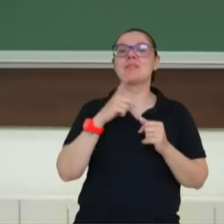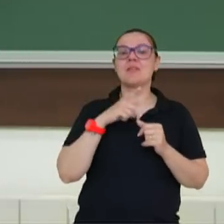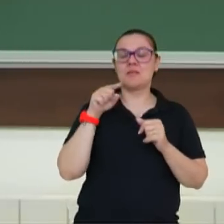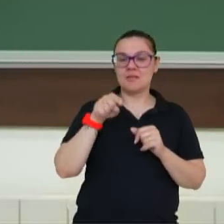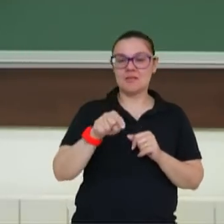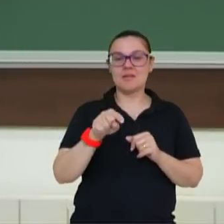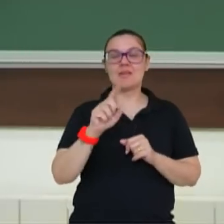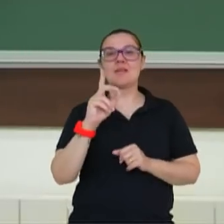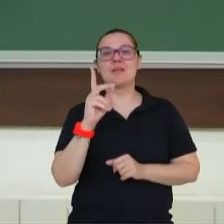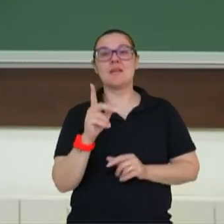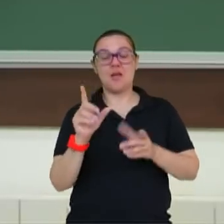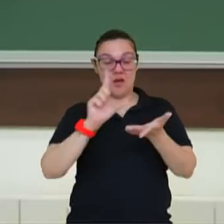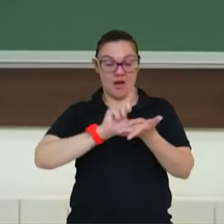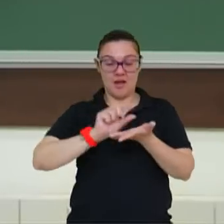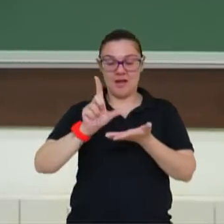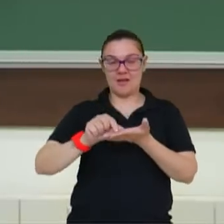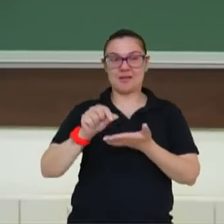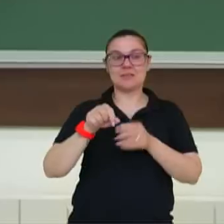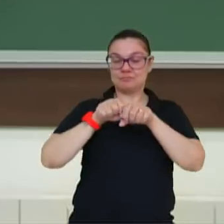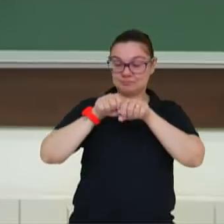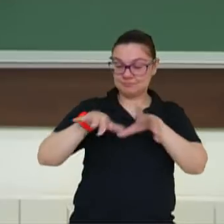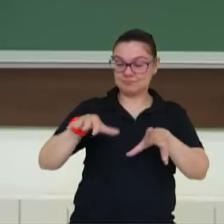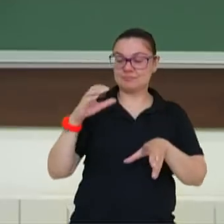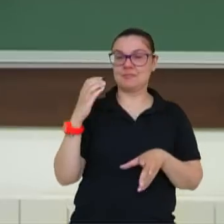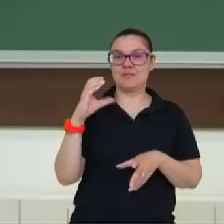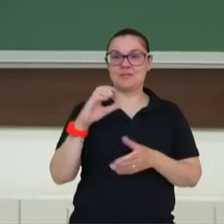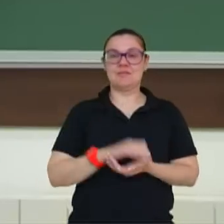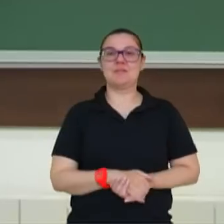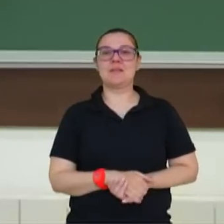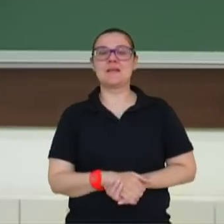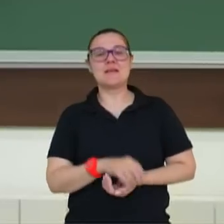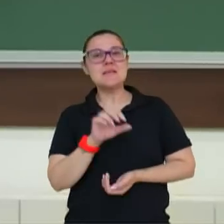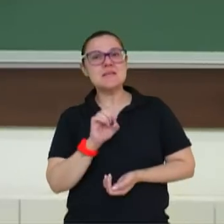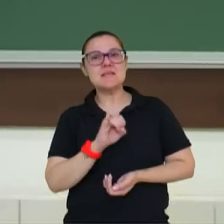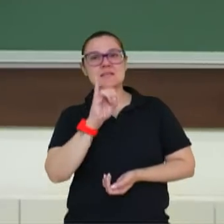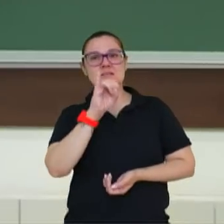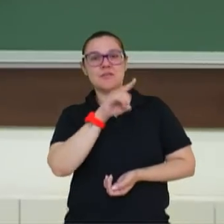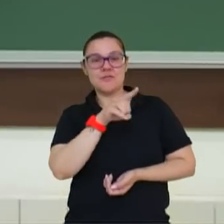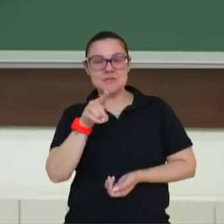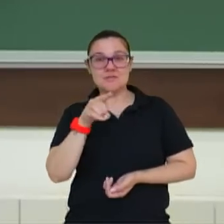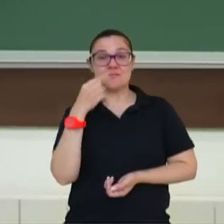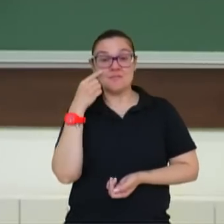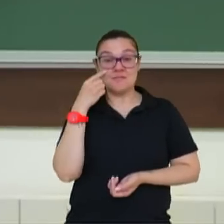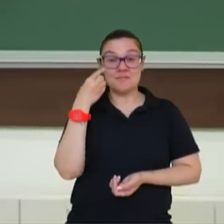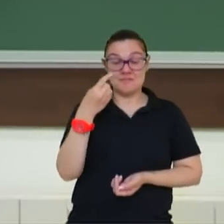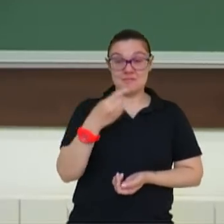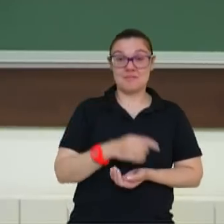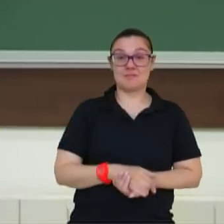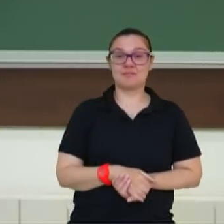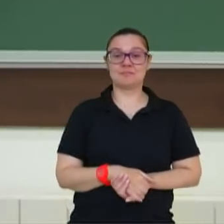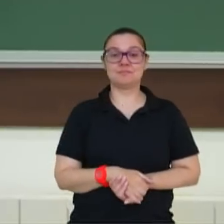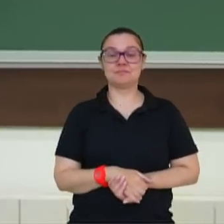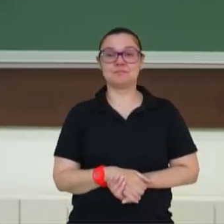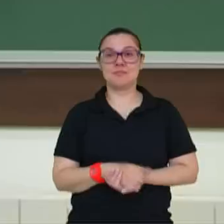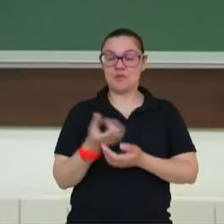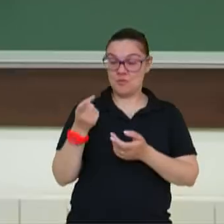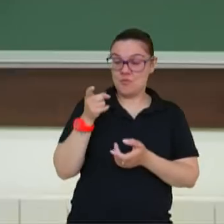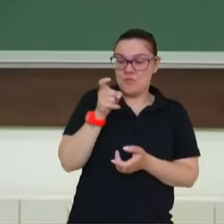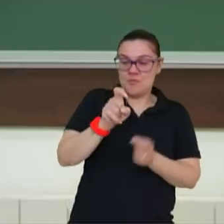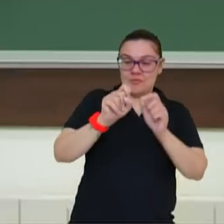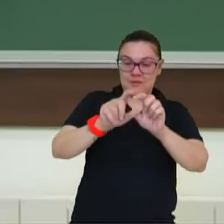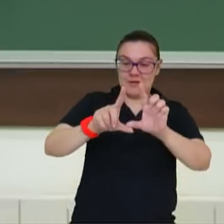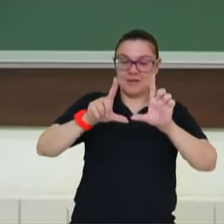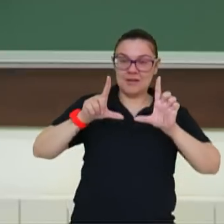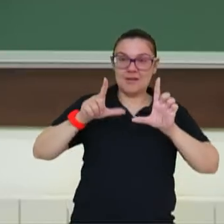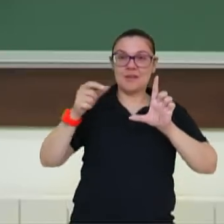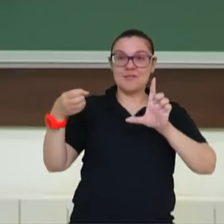trata então de um artigo de divulgação científica. E quando vocês verem ali um hiperlink, vocês